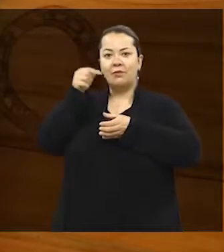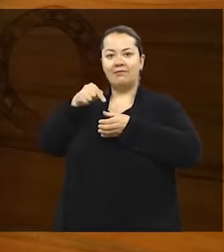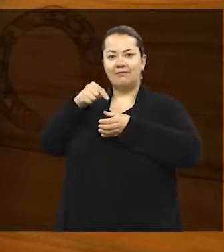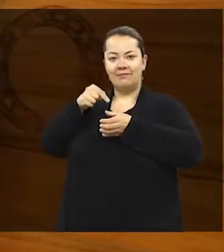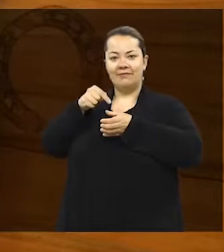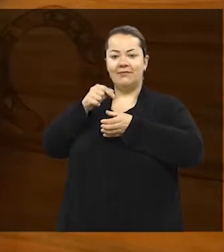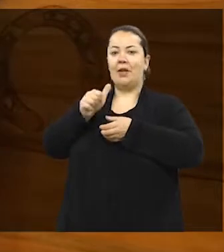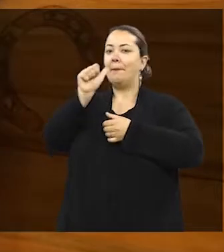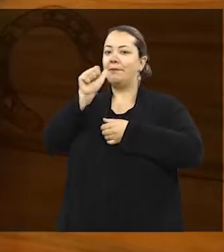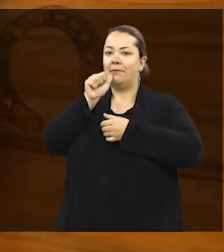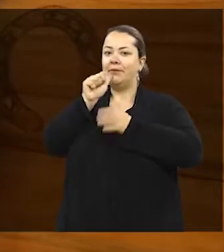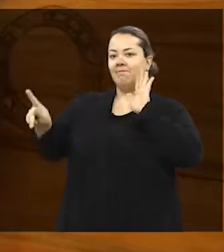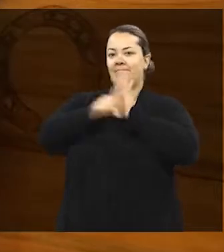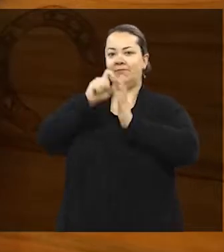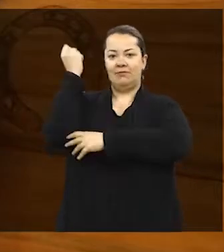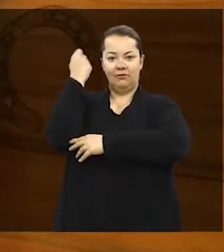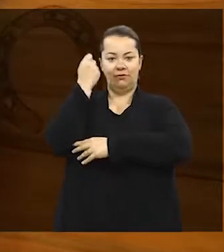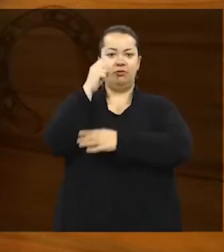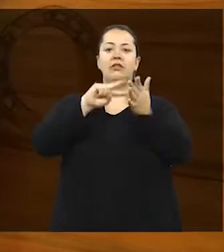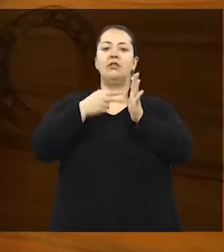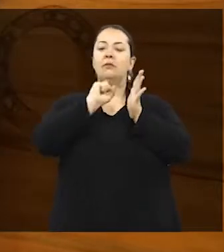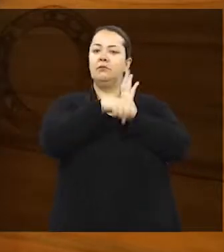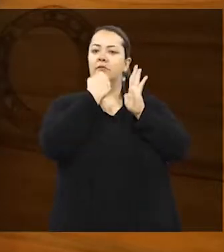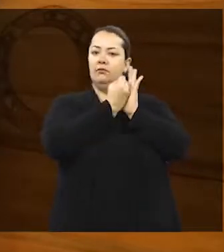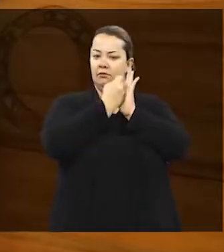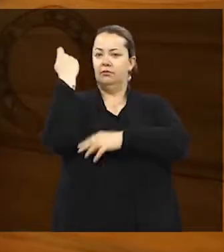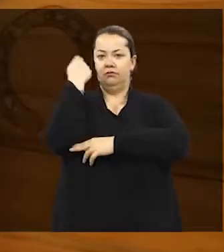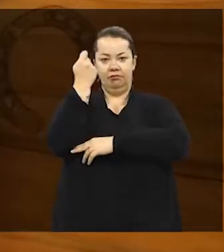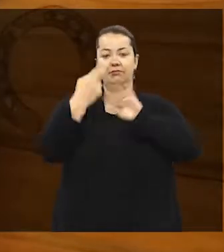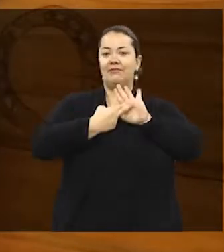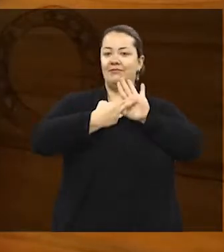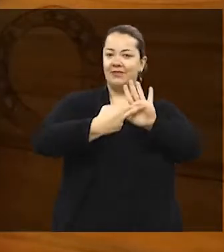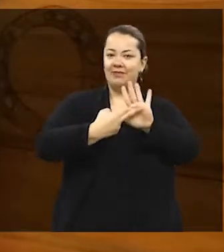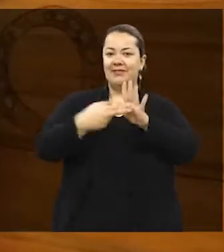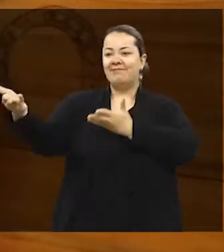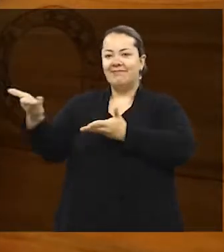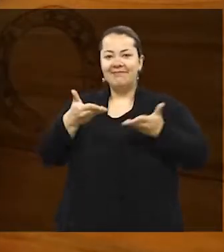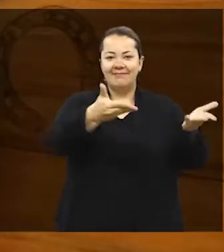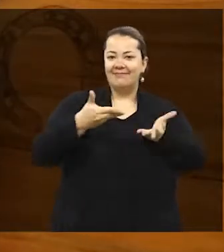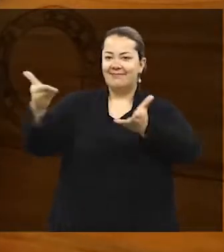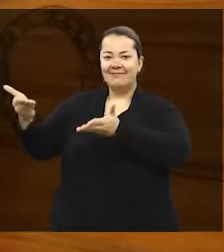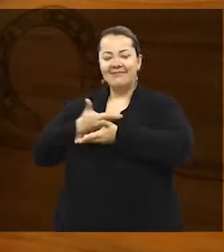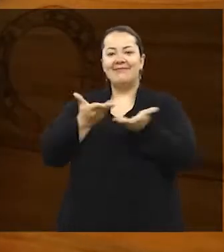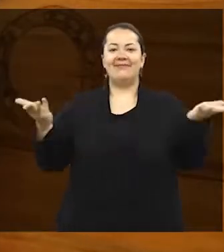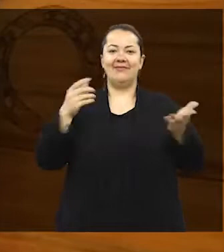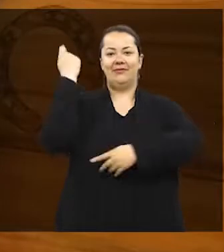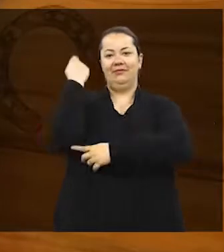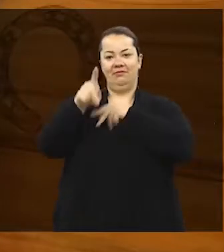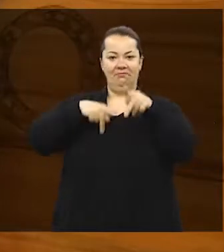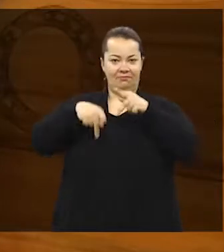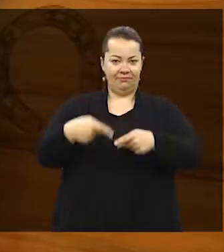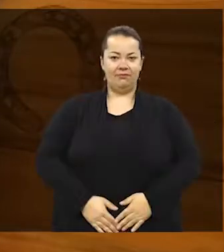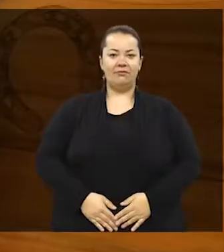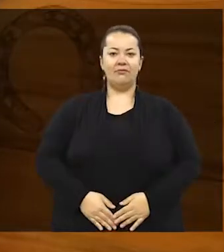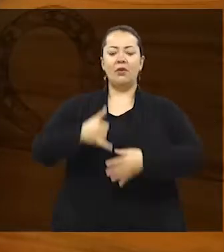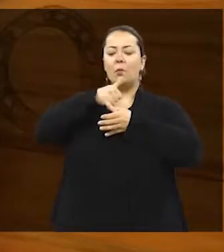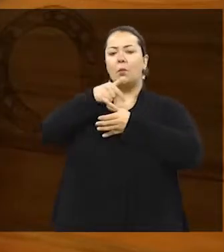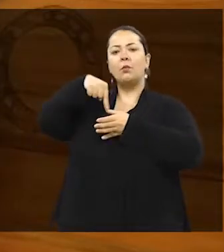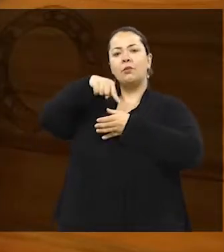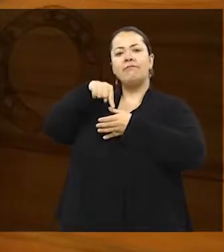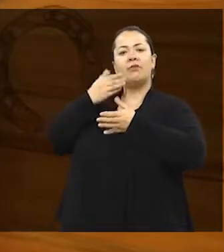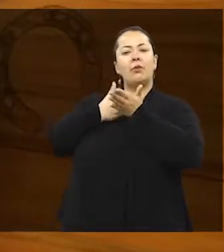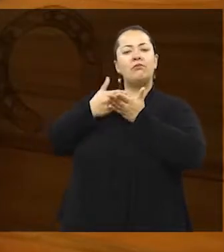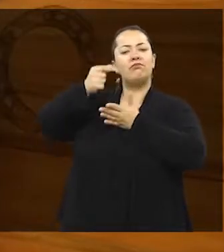chimarrão, que é a bebida típica do gaúcho, símbolo do nosso estado, representa a hospitalidade do nosso